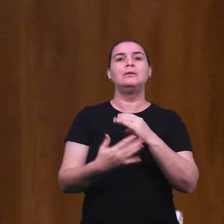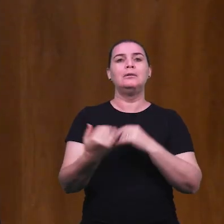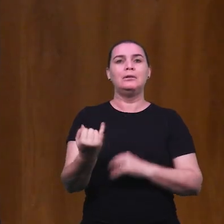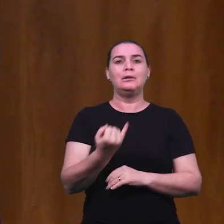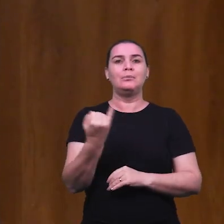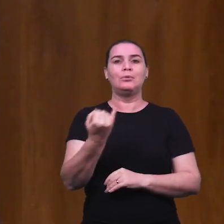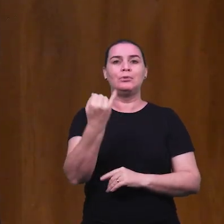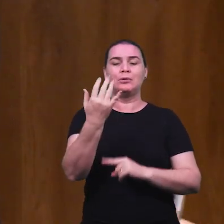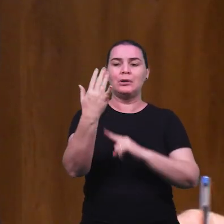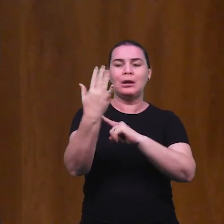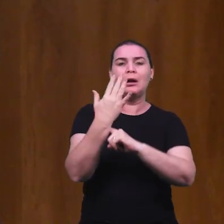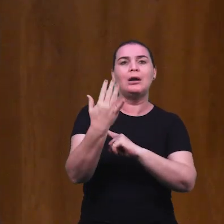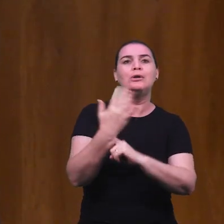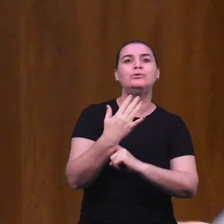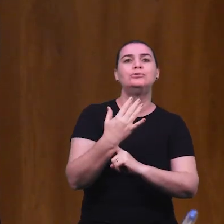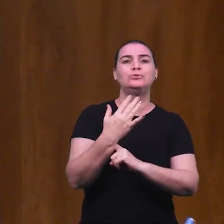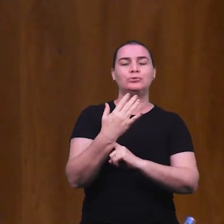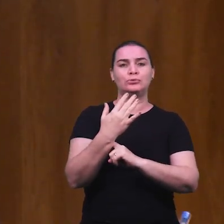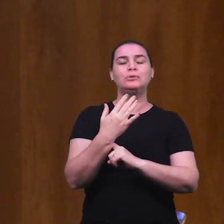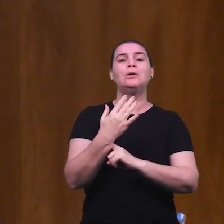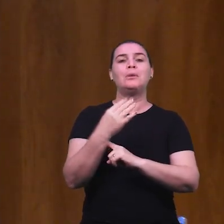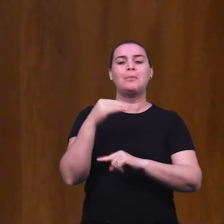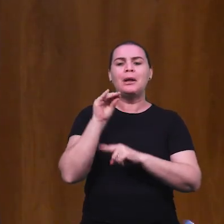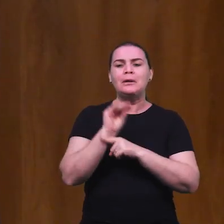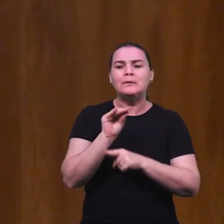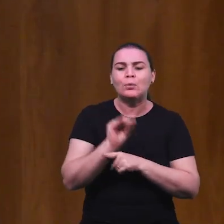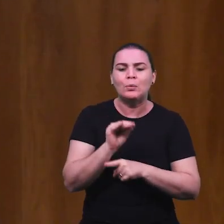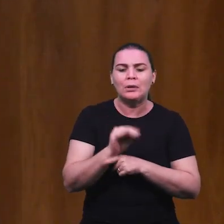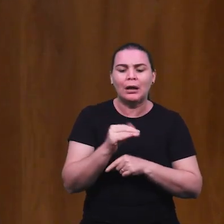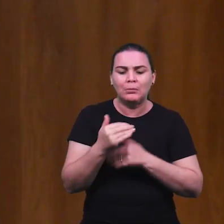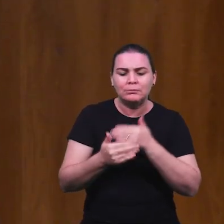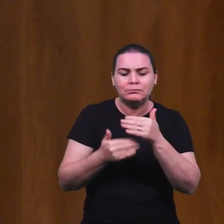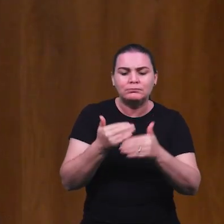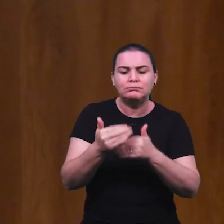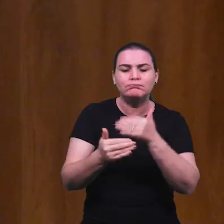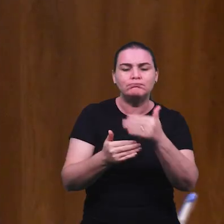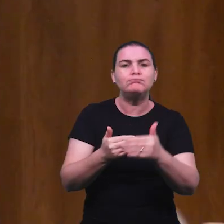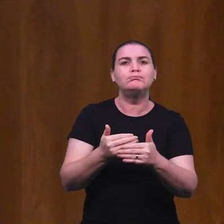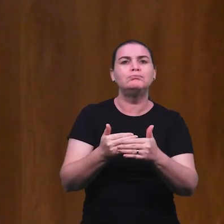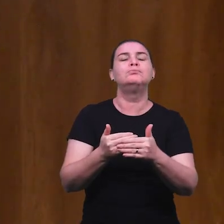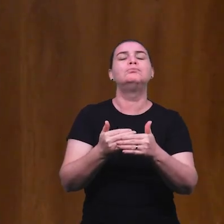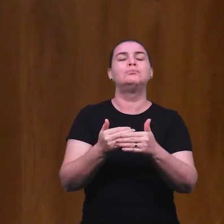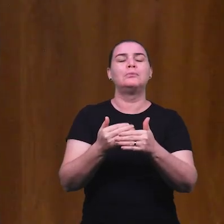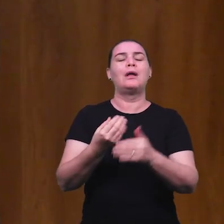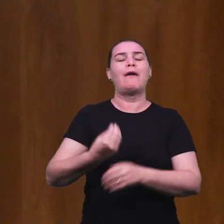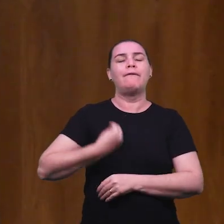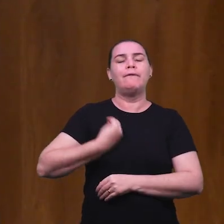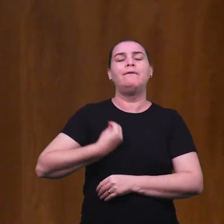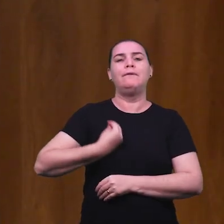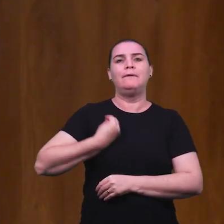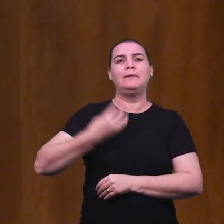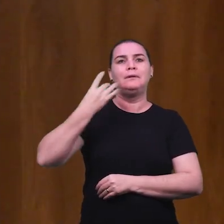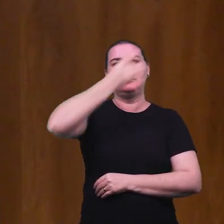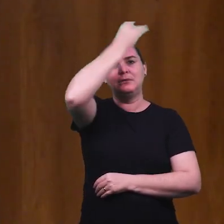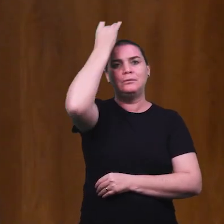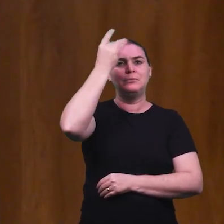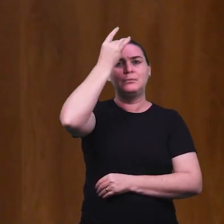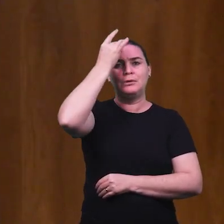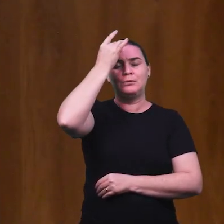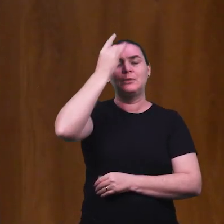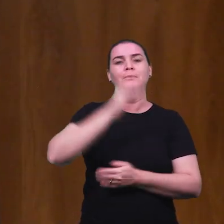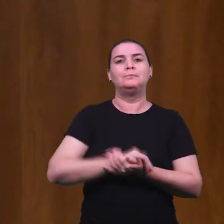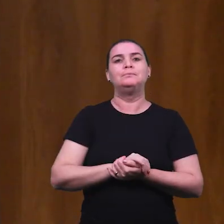que colaboram para essa preservação, para essa conservação da vida espiritual. Por outro lado, a gente sempre trata a